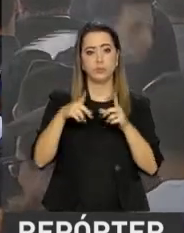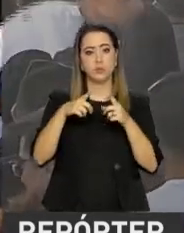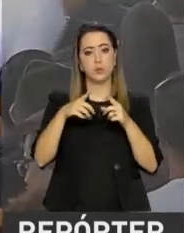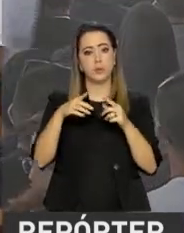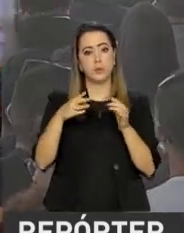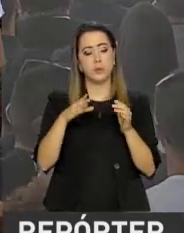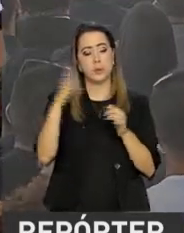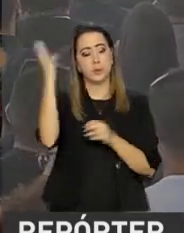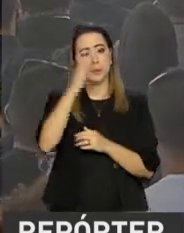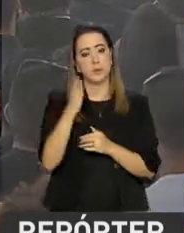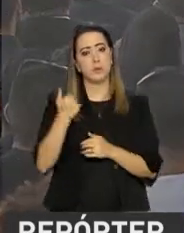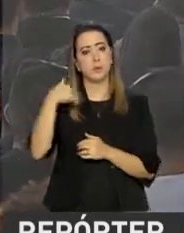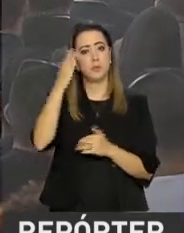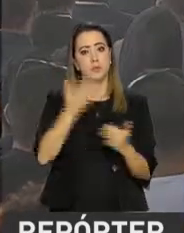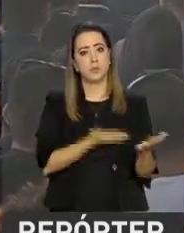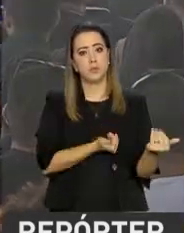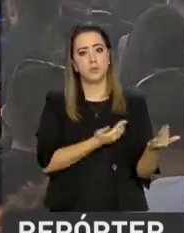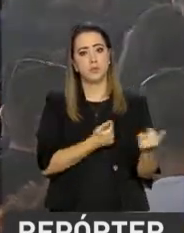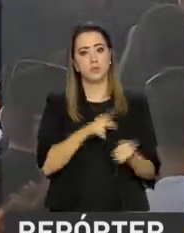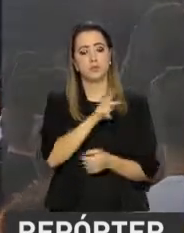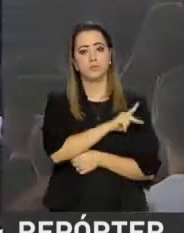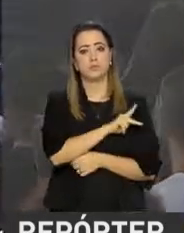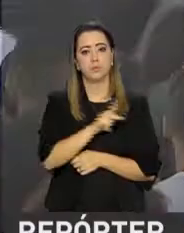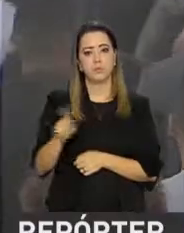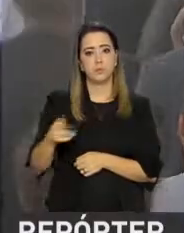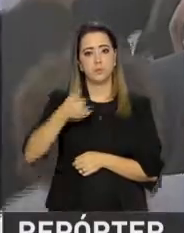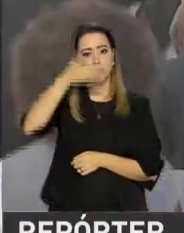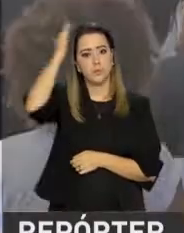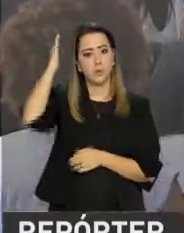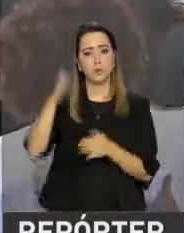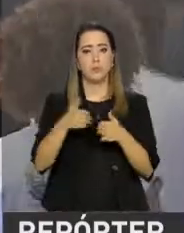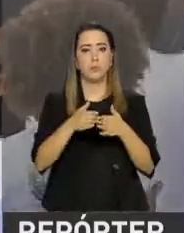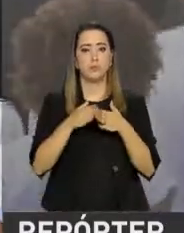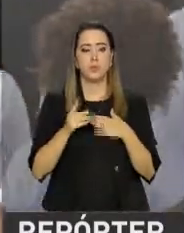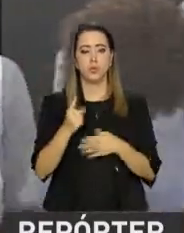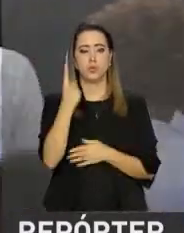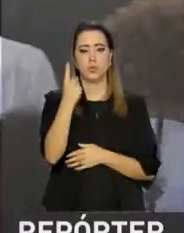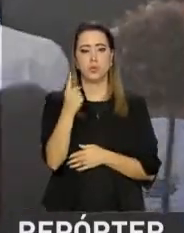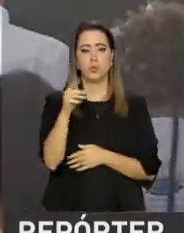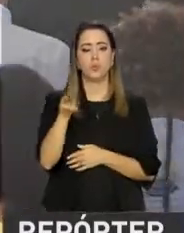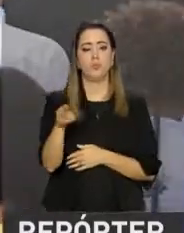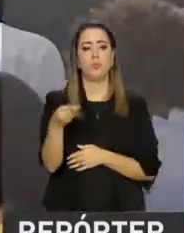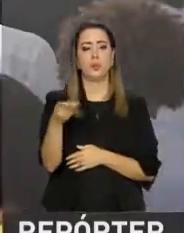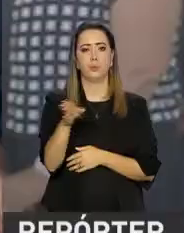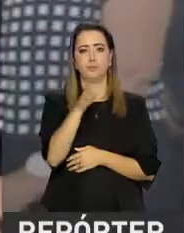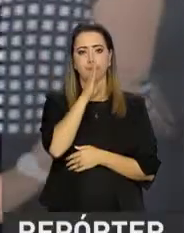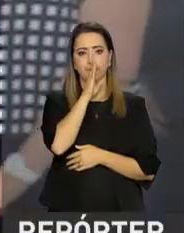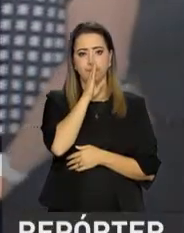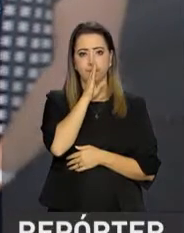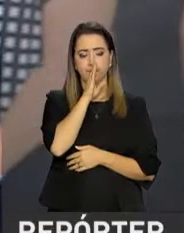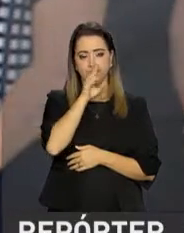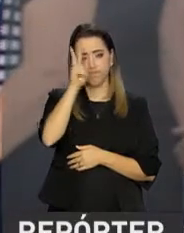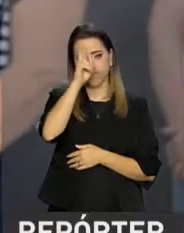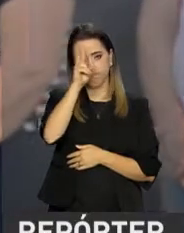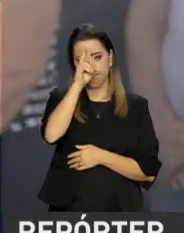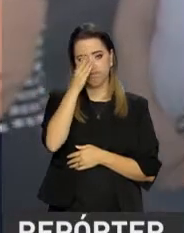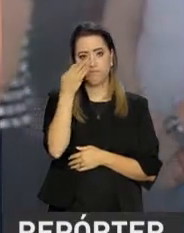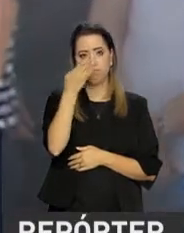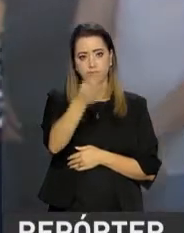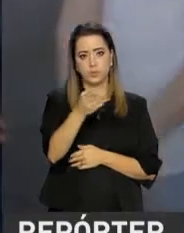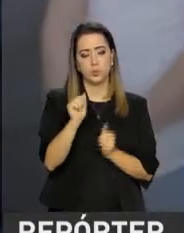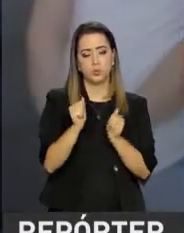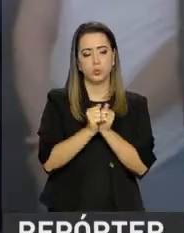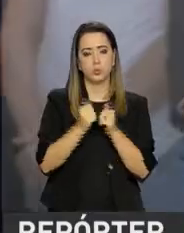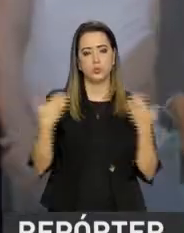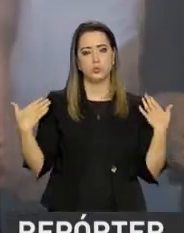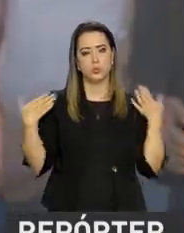Mais Jovem, no Palácio do Planalto, o presidente Michel Temer pediu um minuto de silêncio em memória de Marielle e do